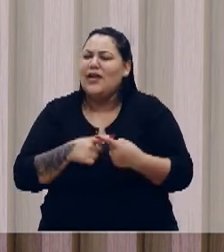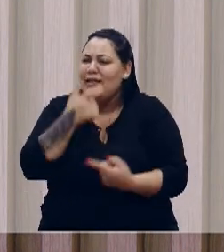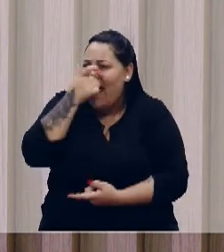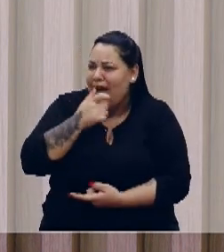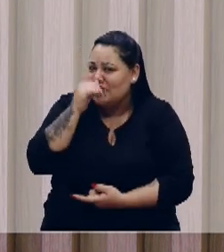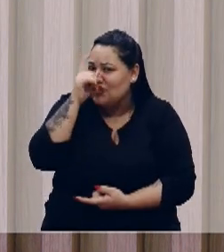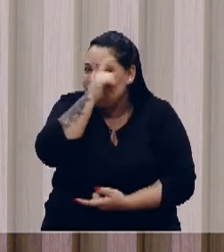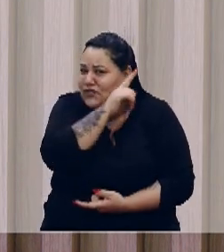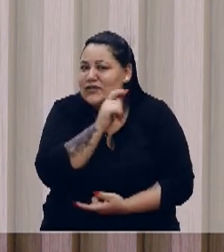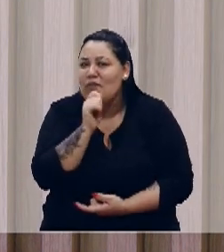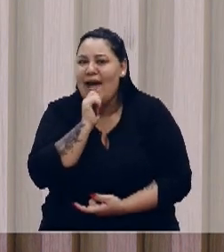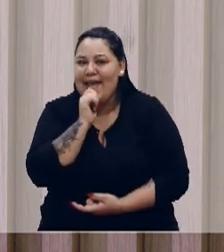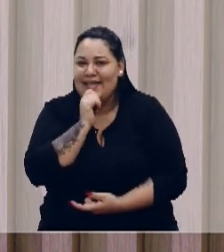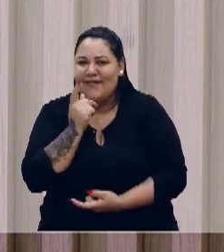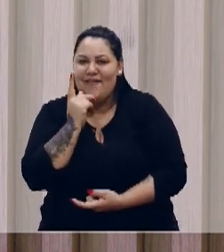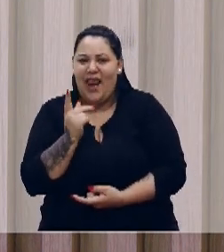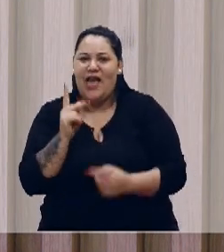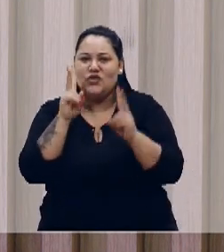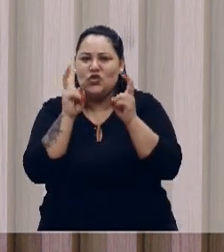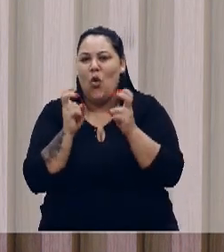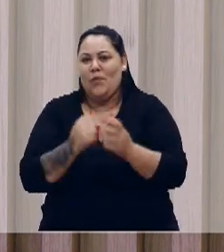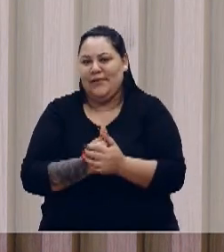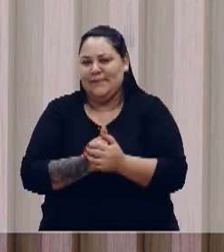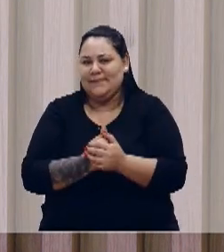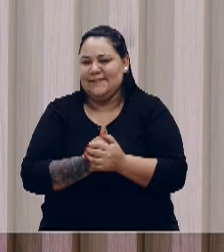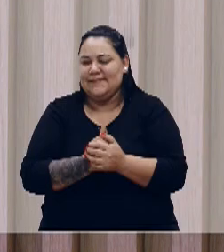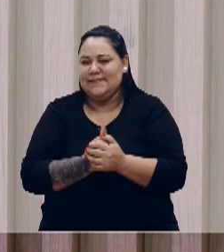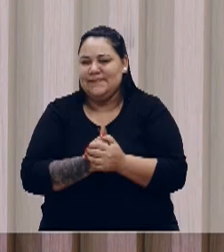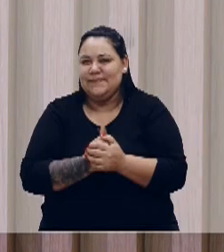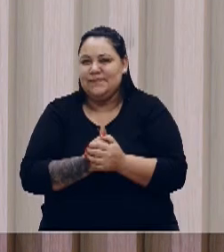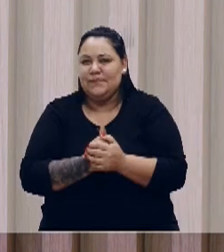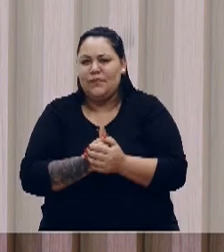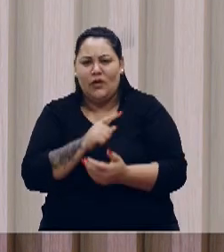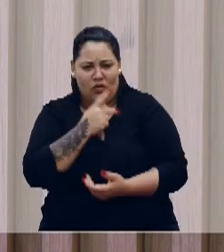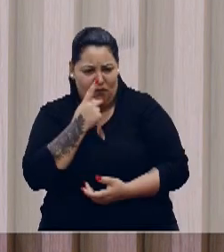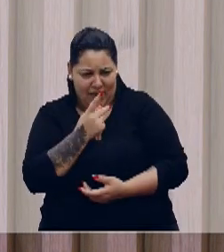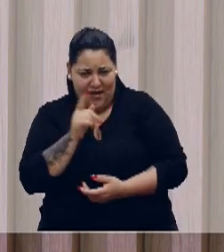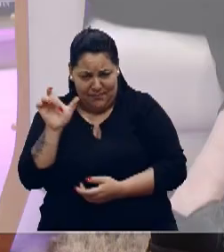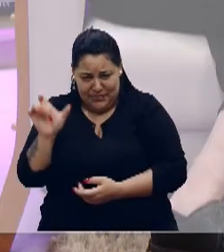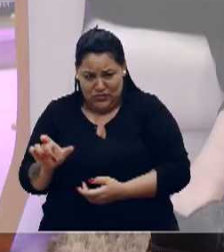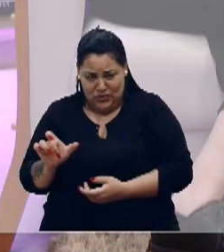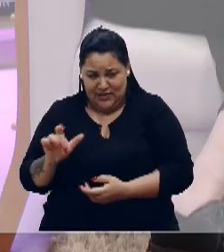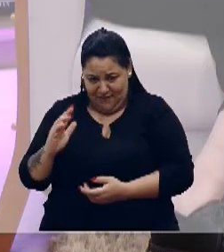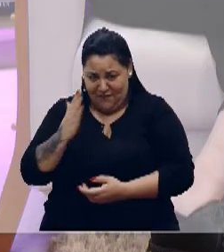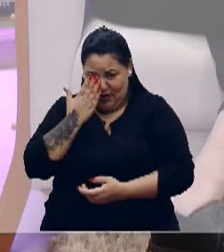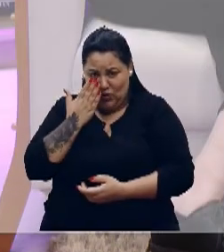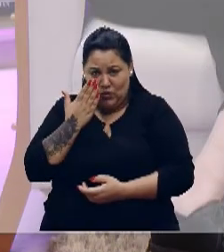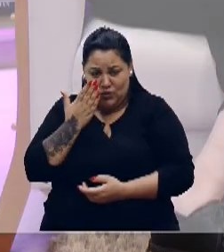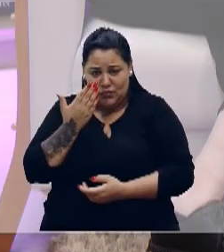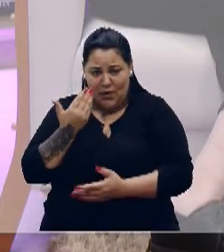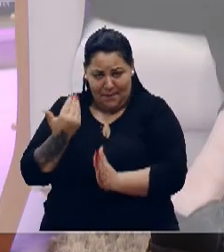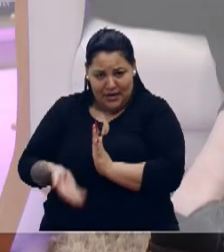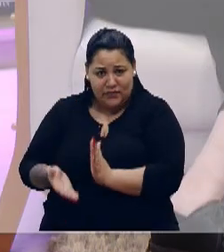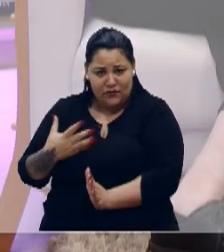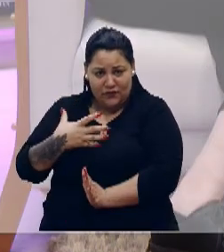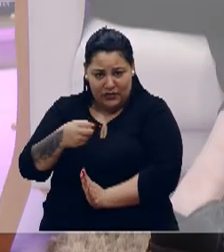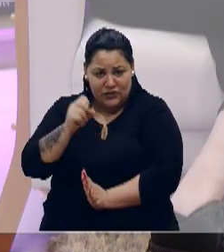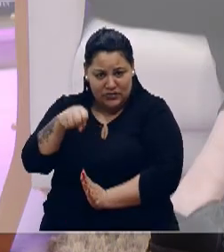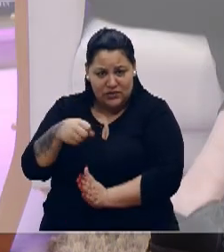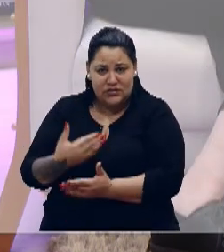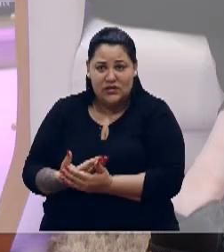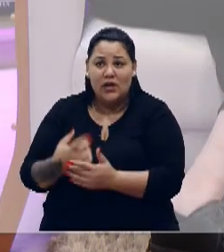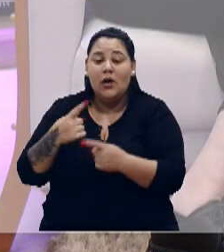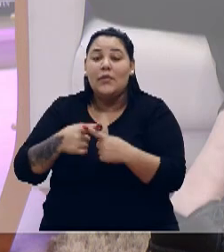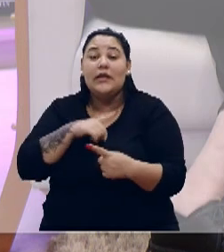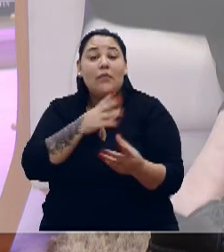difícil ainda falar sobre isso? Tu diz, Cris, a pessoa que passou pela... Isso, porque... tem muita gente que não